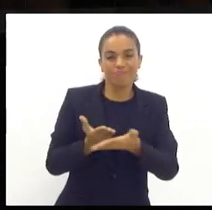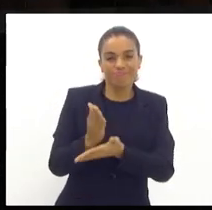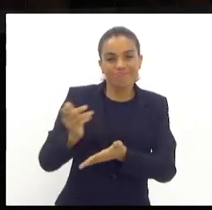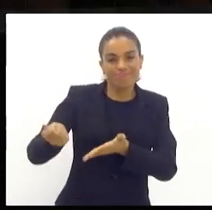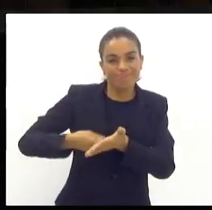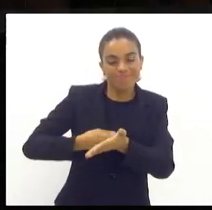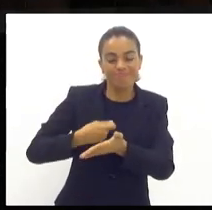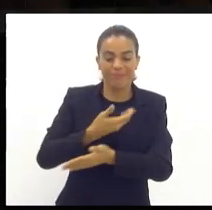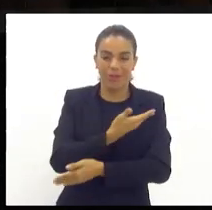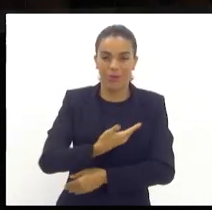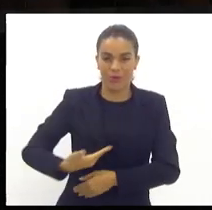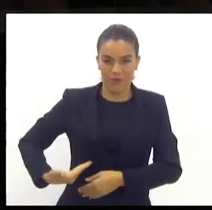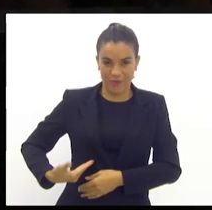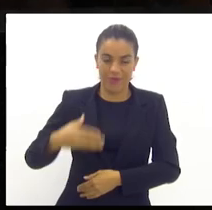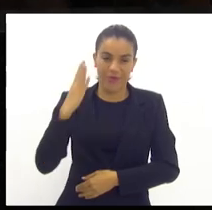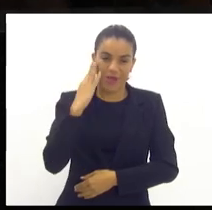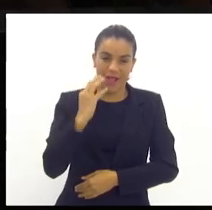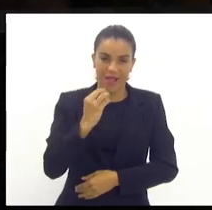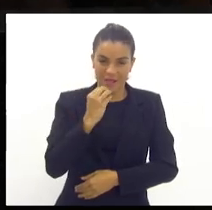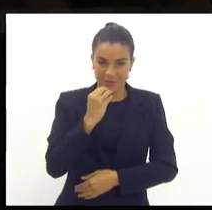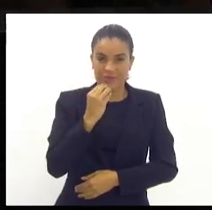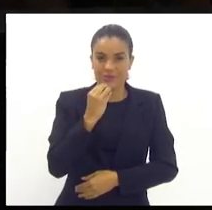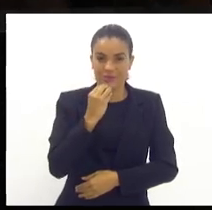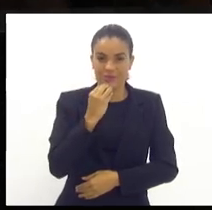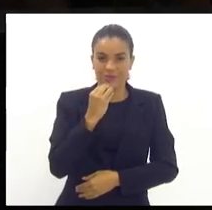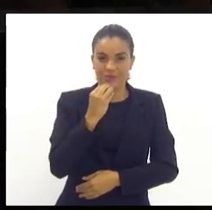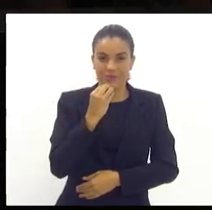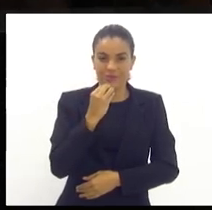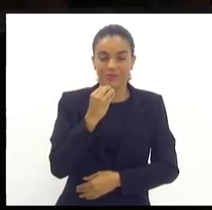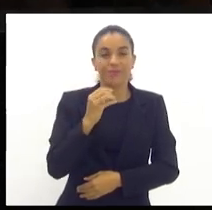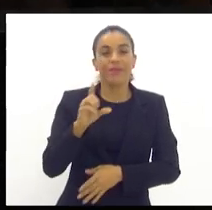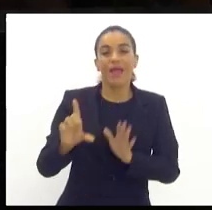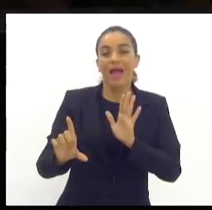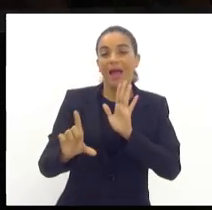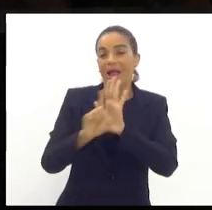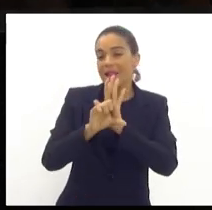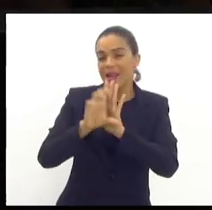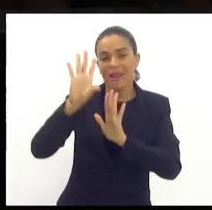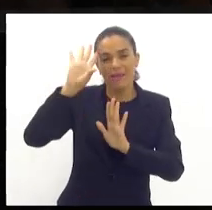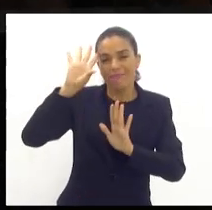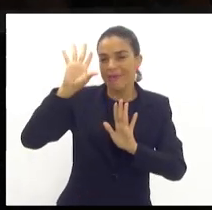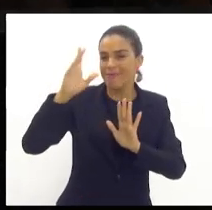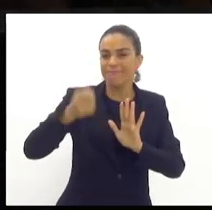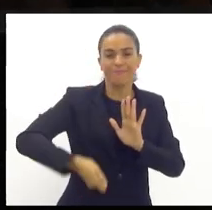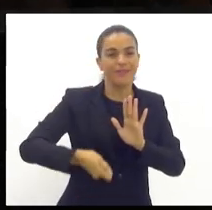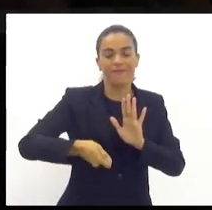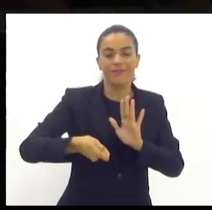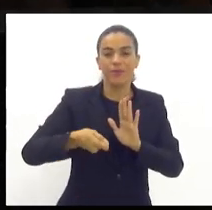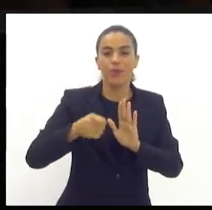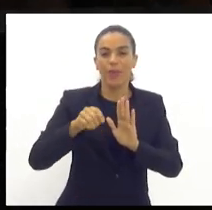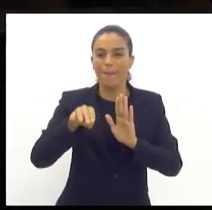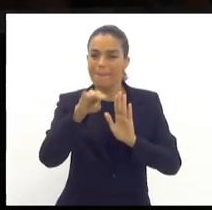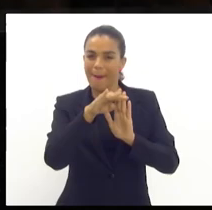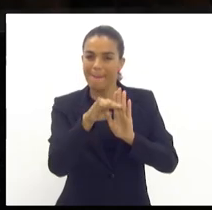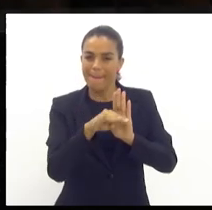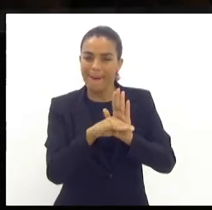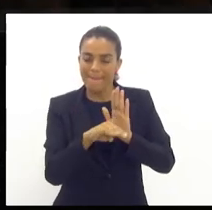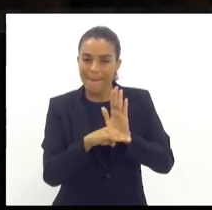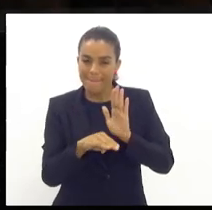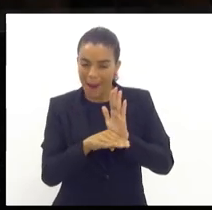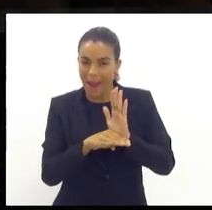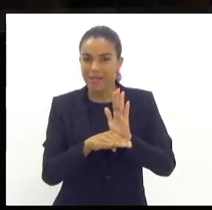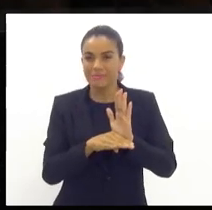pelo governador Cláudio Castro, a lei que define procedimentos